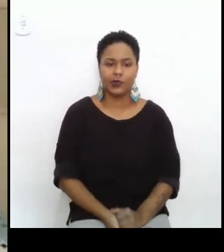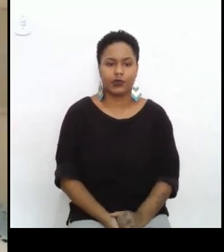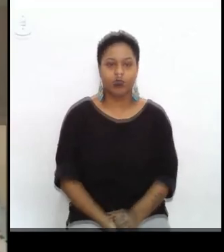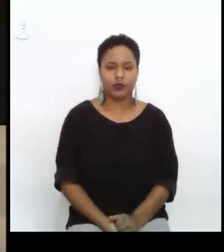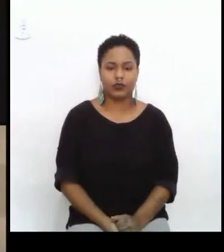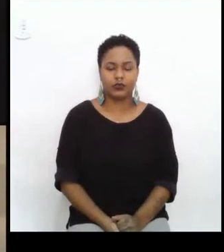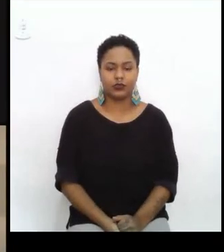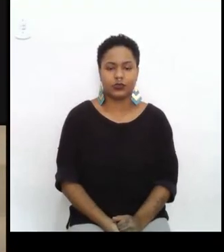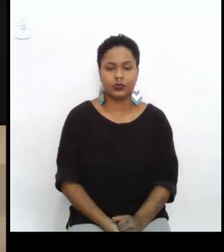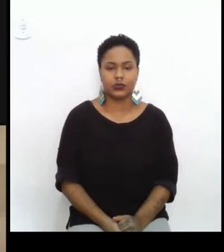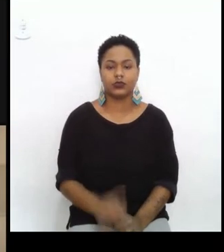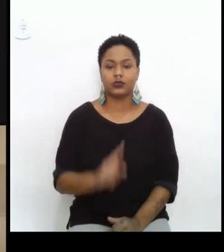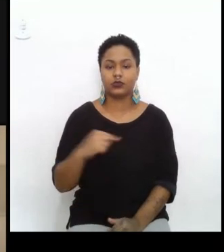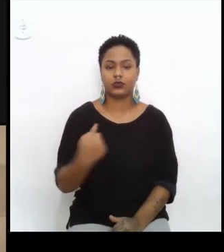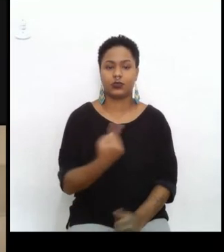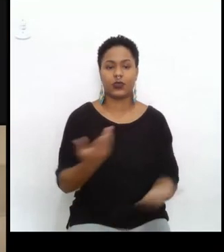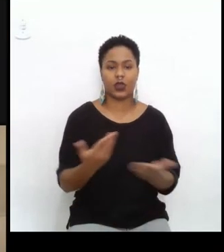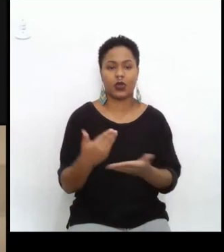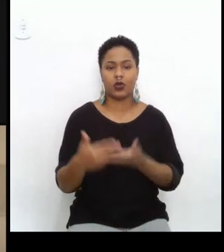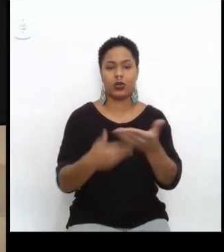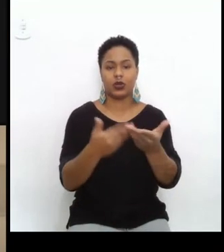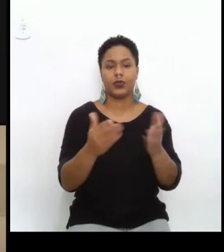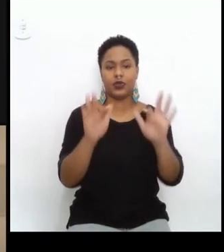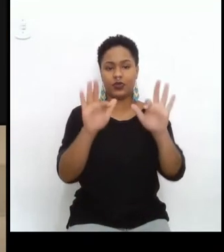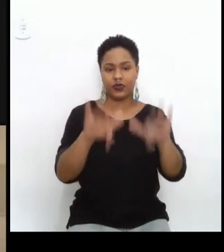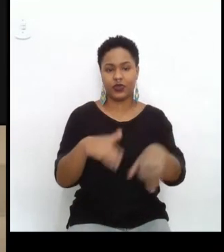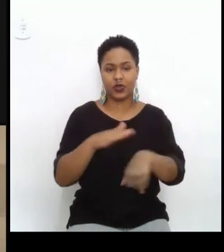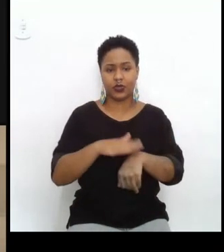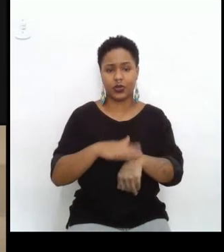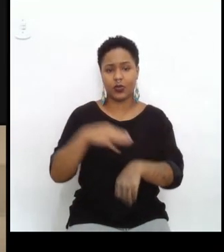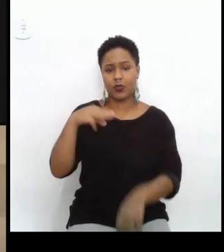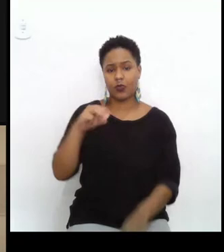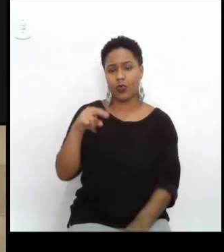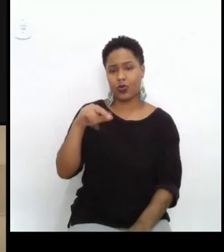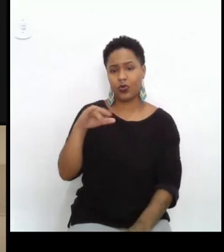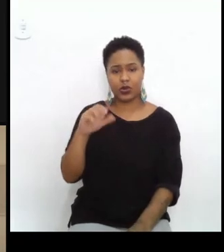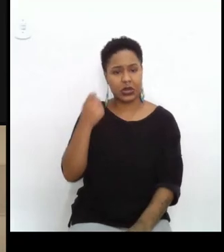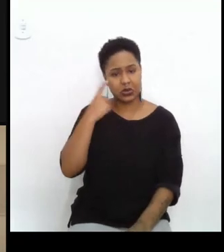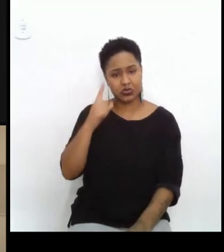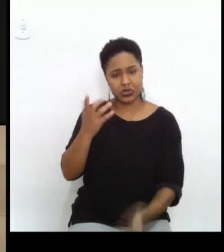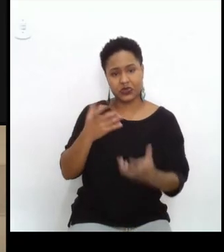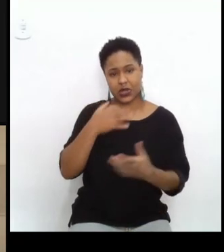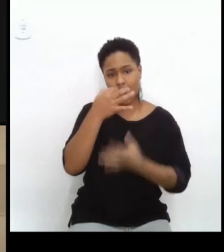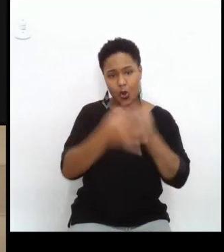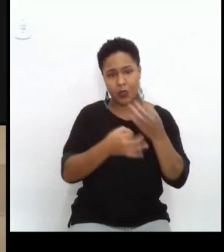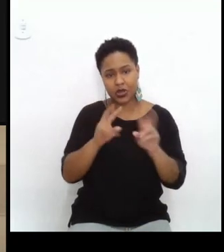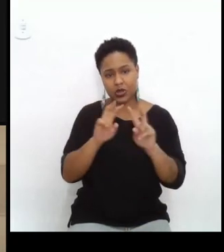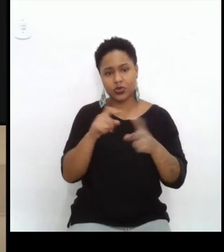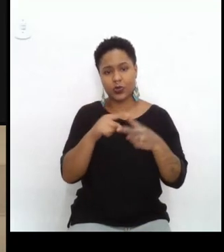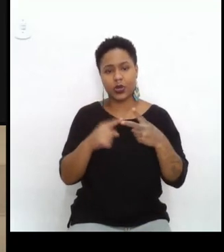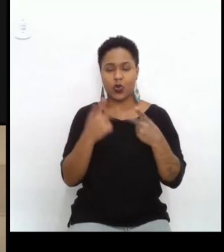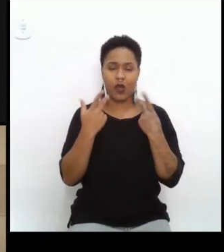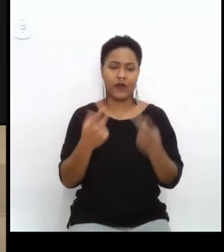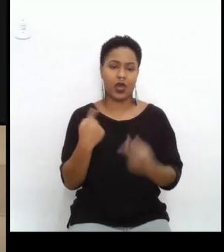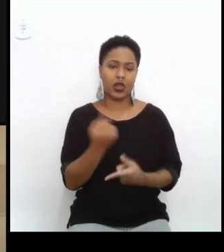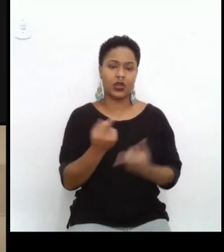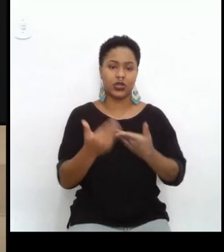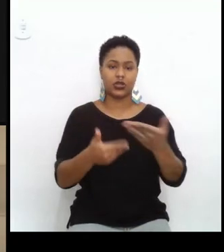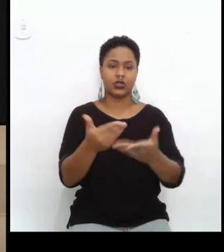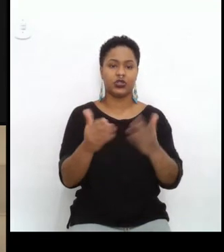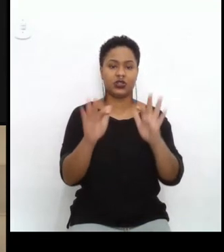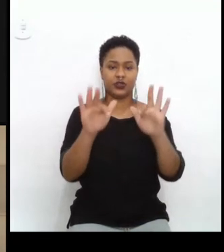a gente está caminhando aqui para o fim do nosso tempo Mônica não sei se você quer fazer um comentário sobre essas últimas duas Palas para gente caminhar para o